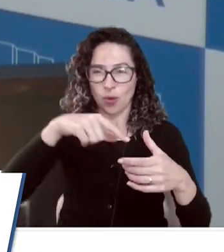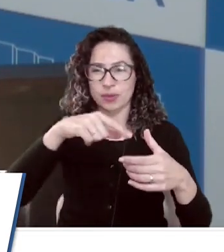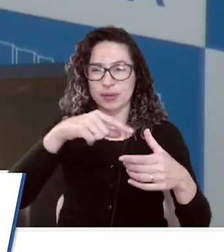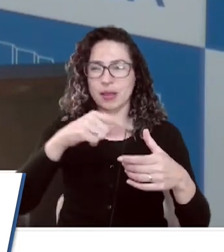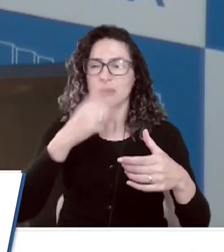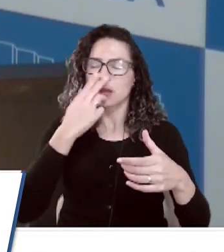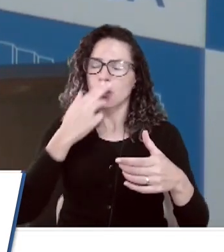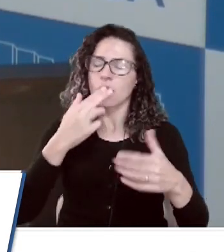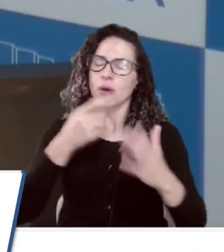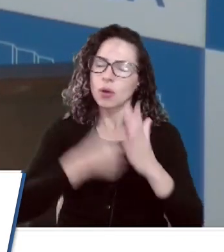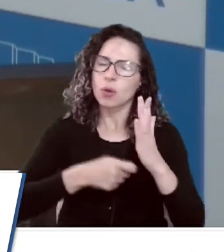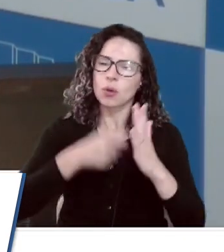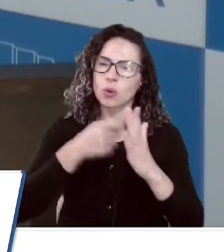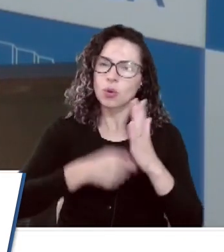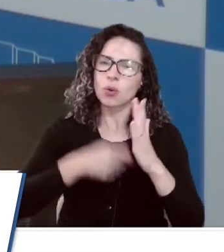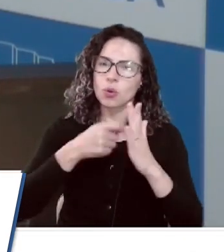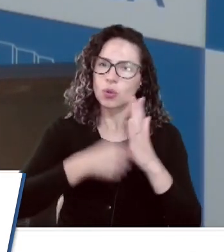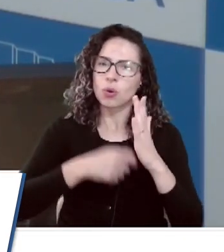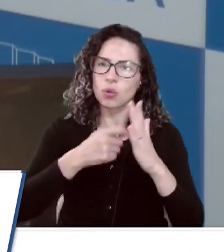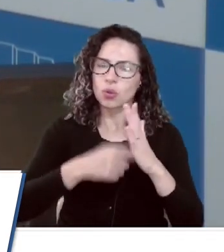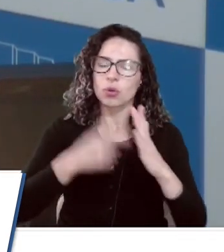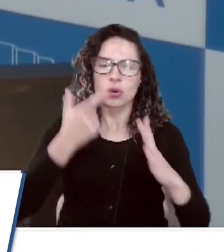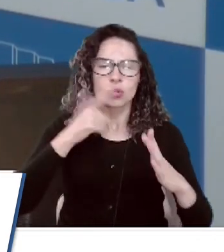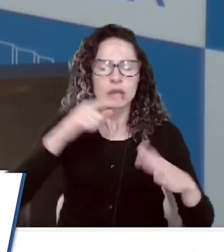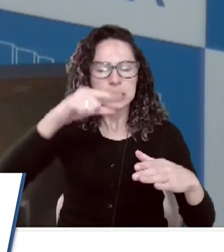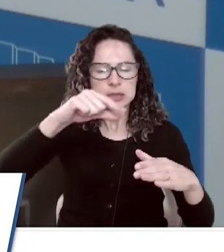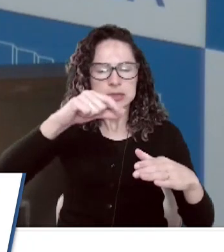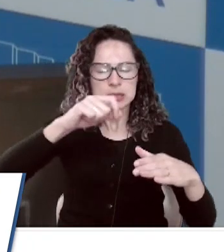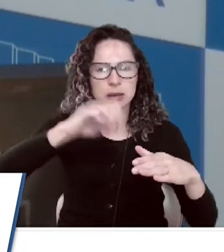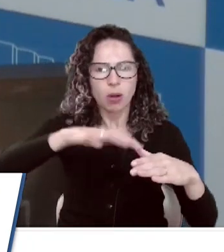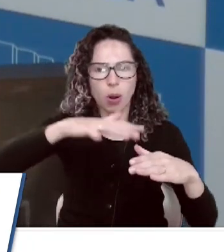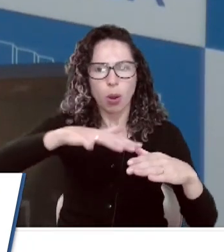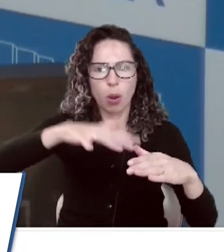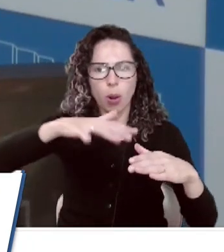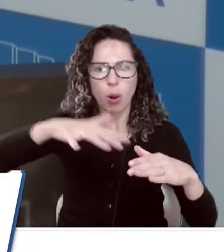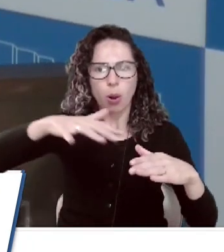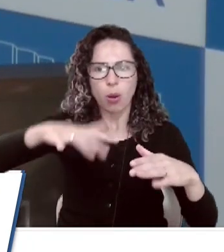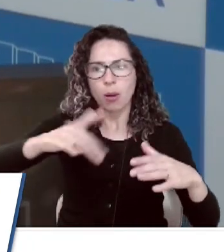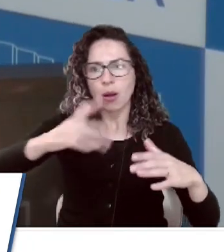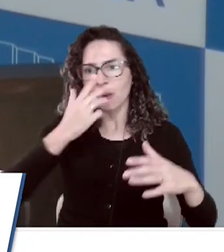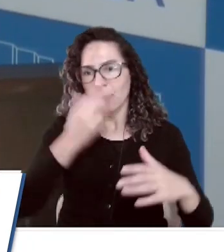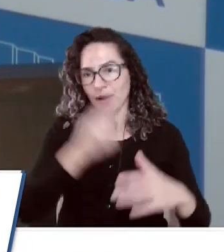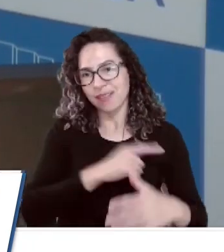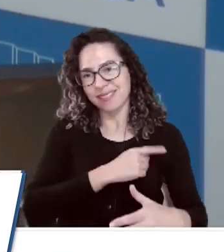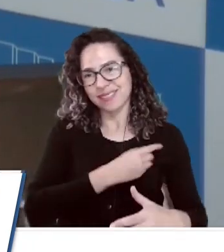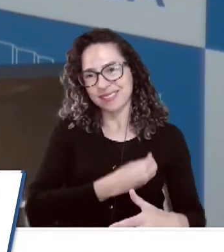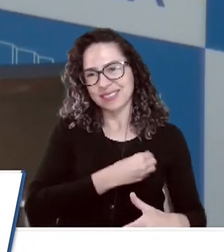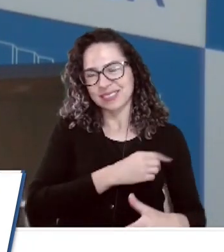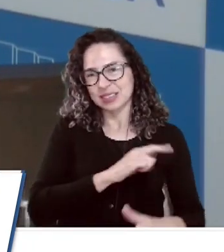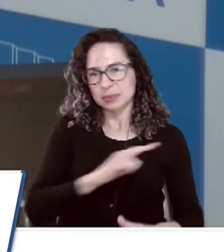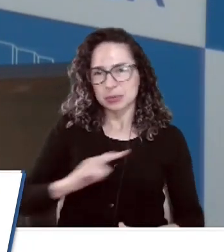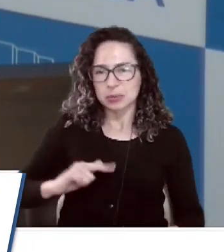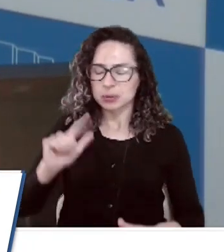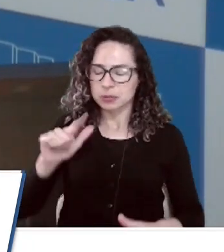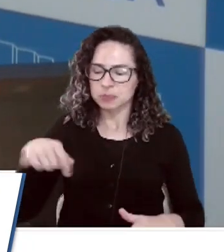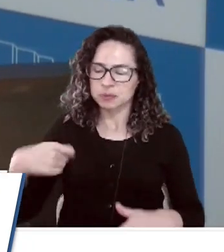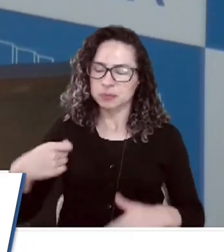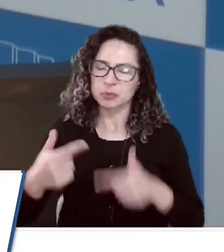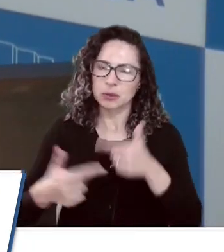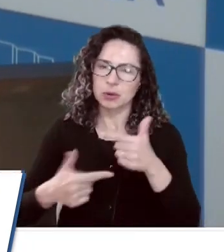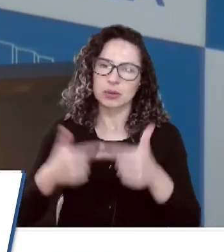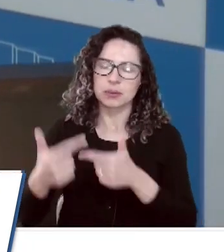insistentemente tentamos encher, algo que no caso é a vida pública, é o nosso trabalho. E